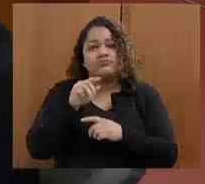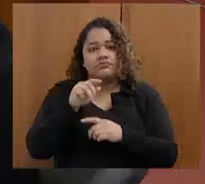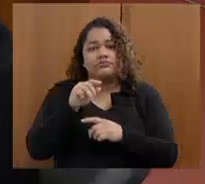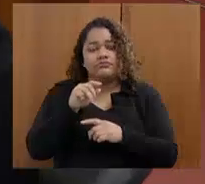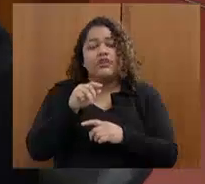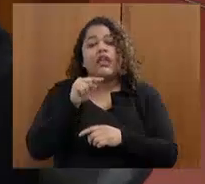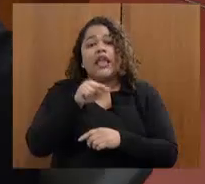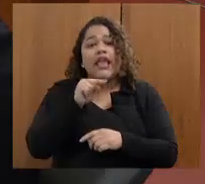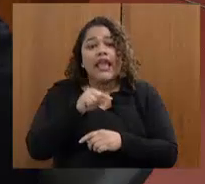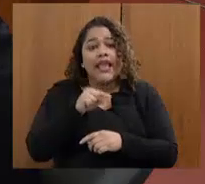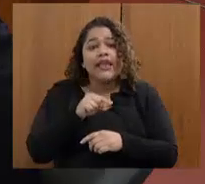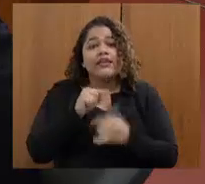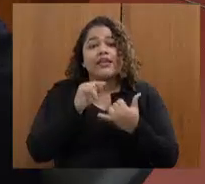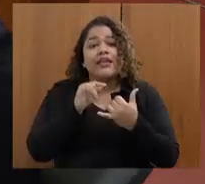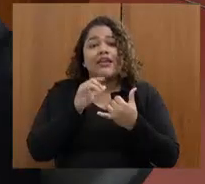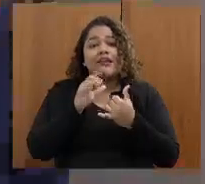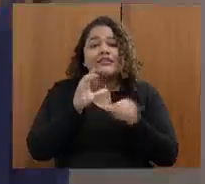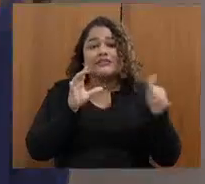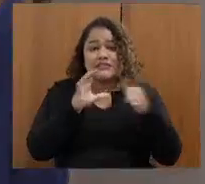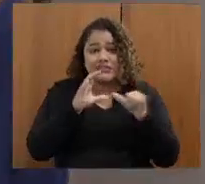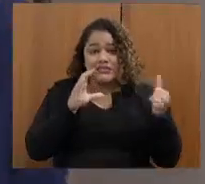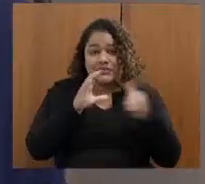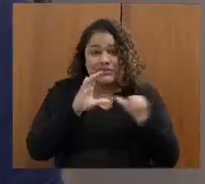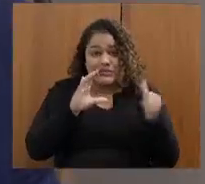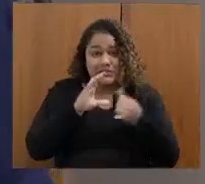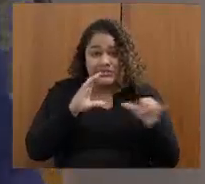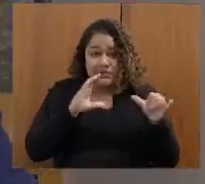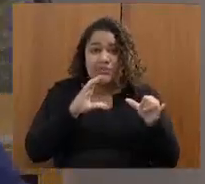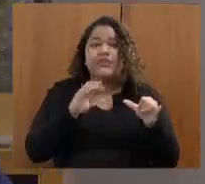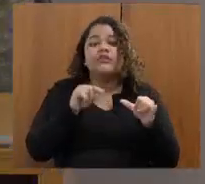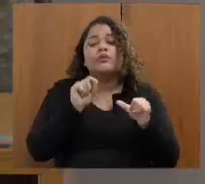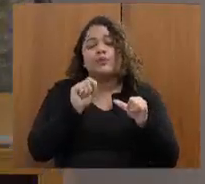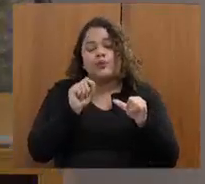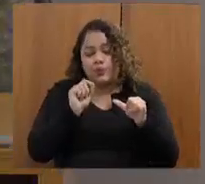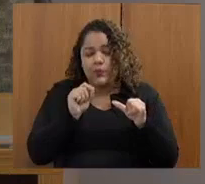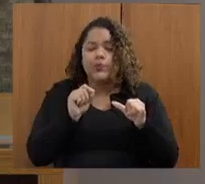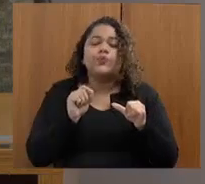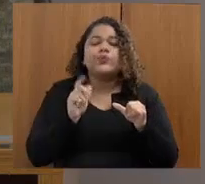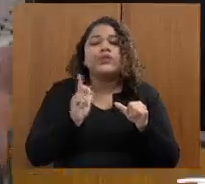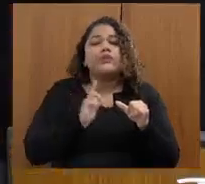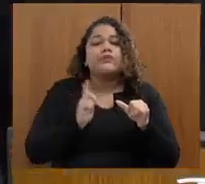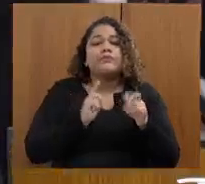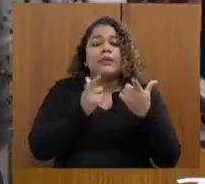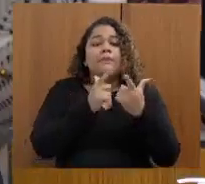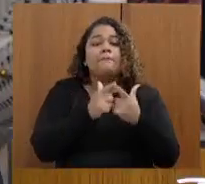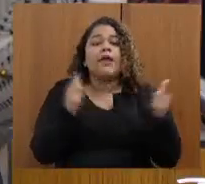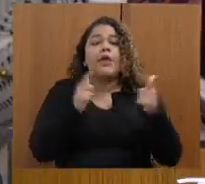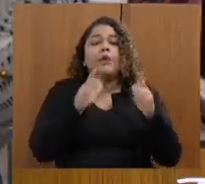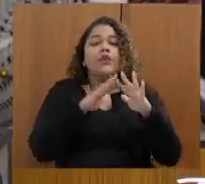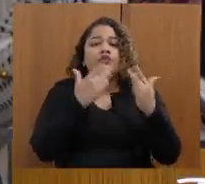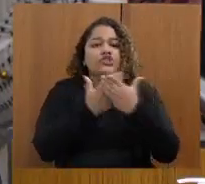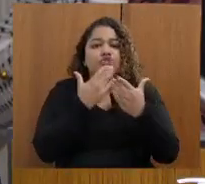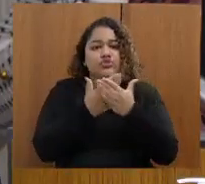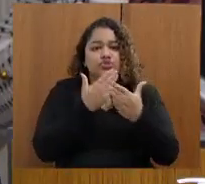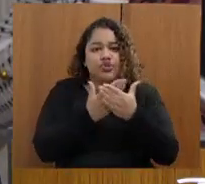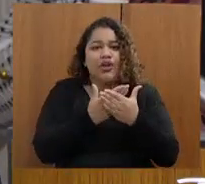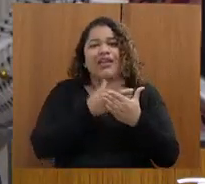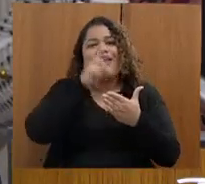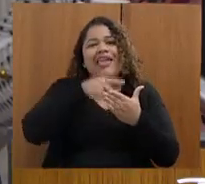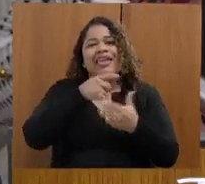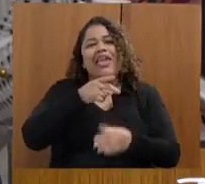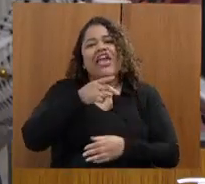que as nossas escolas nas suas grandes maiorias são escolas condições antigas